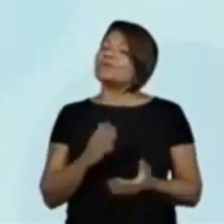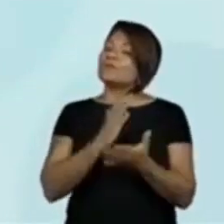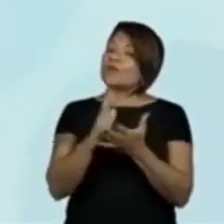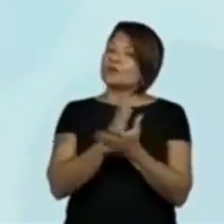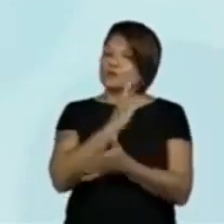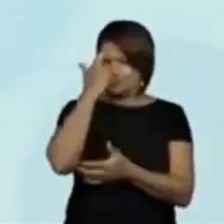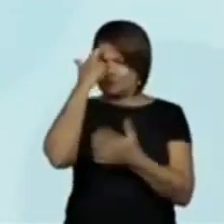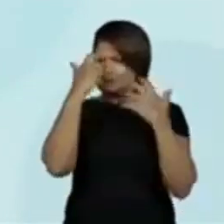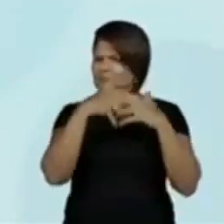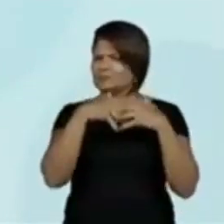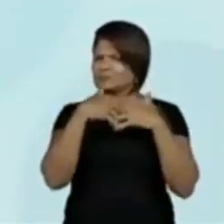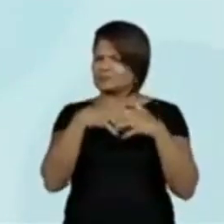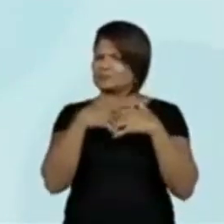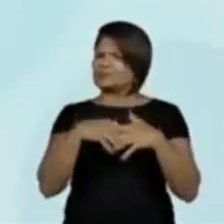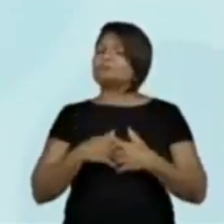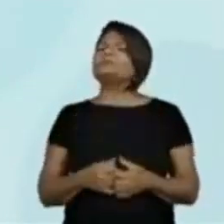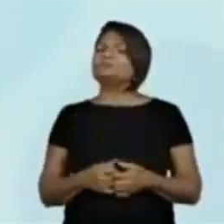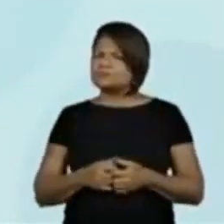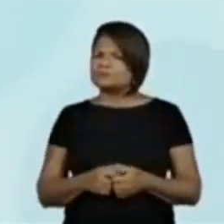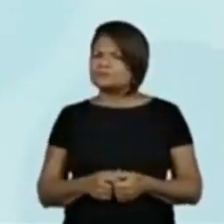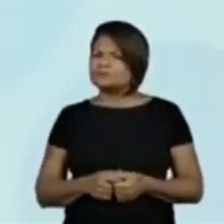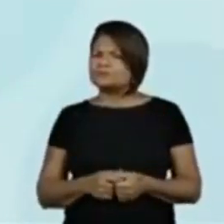aí para vocês pensarem.